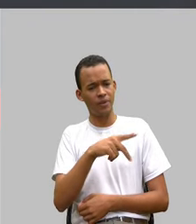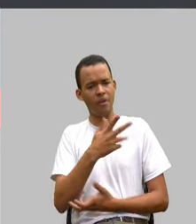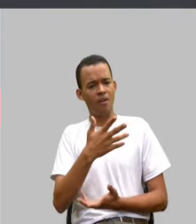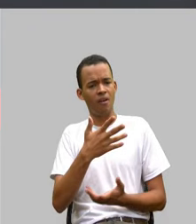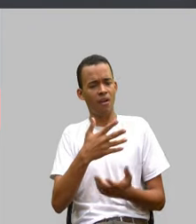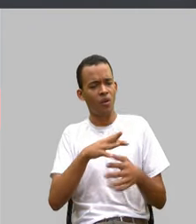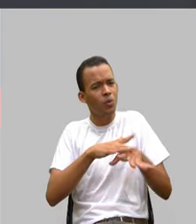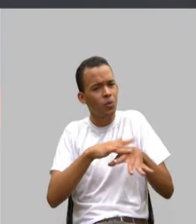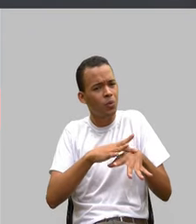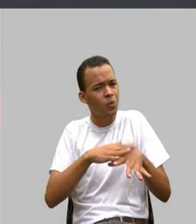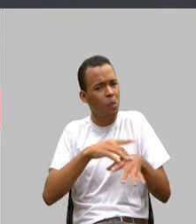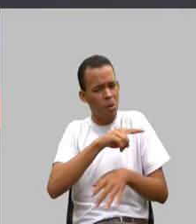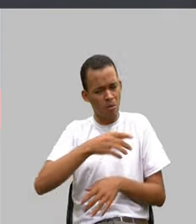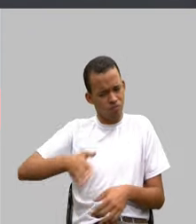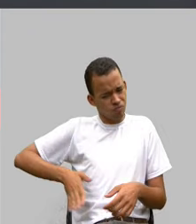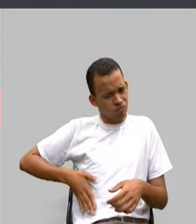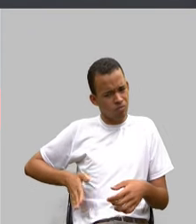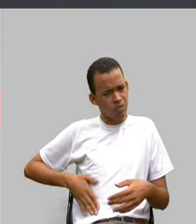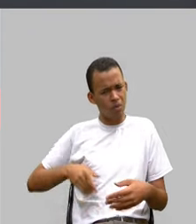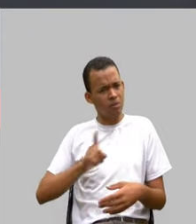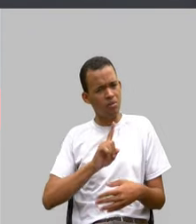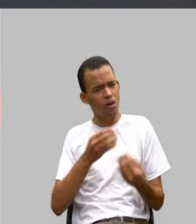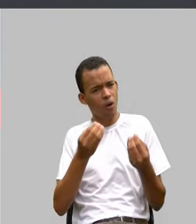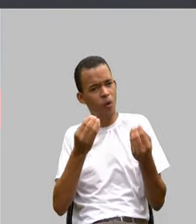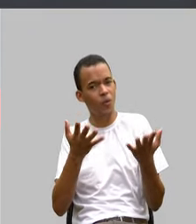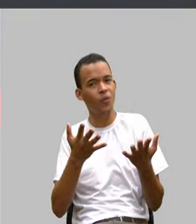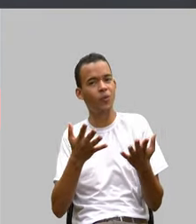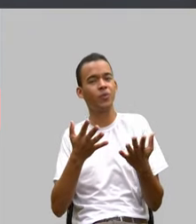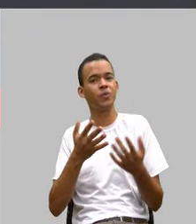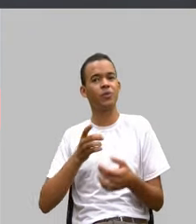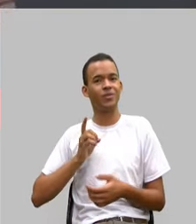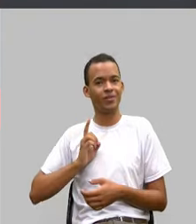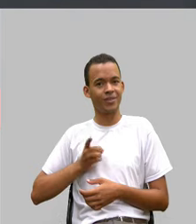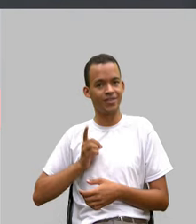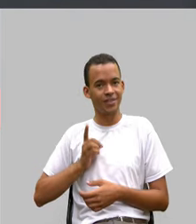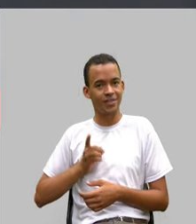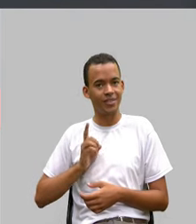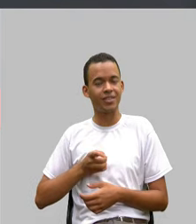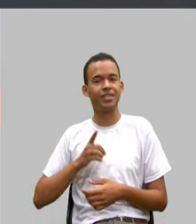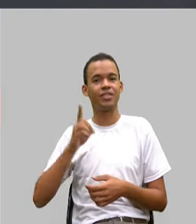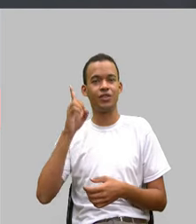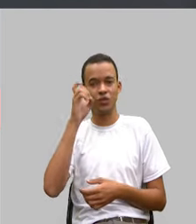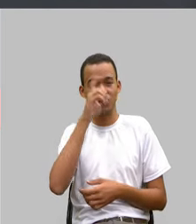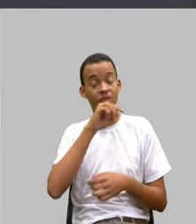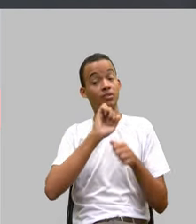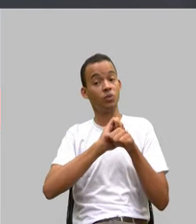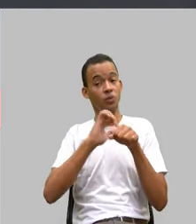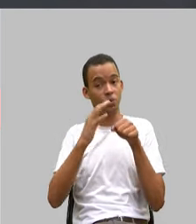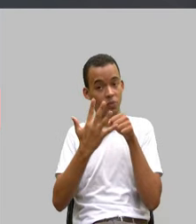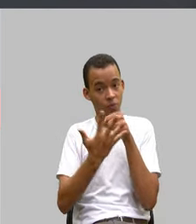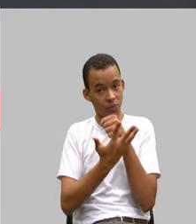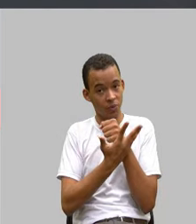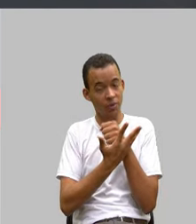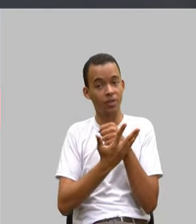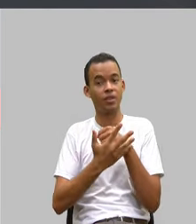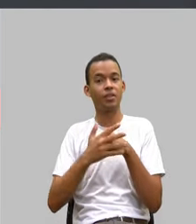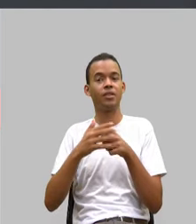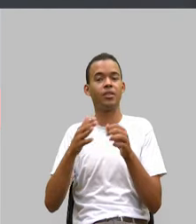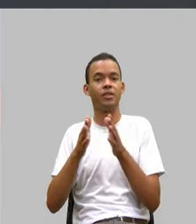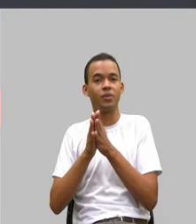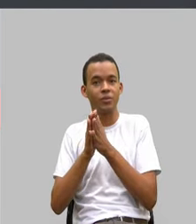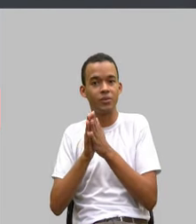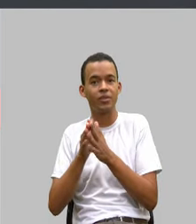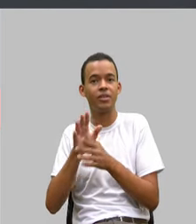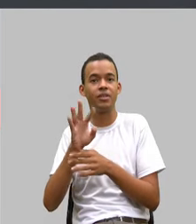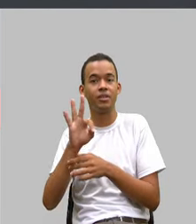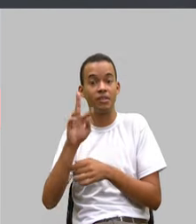que que é isso e esse delegado ele falou para mim assim a senhora entra isso foi na pandemia entra com um pedido de HC que eu vou ajudar